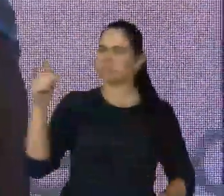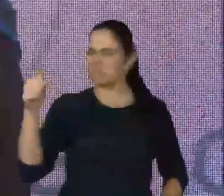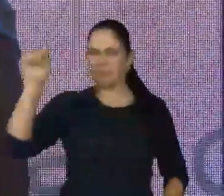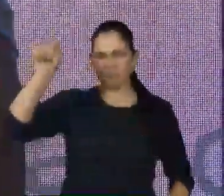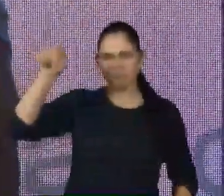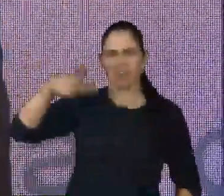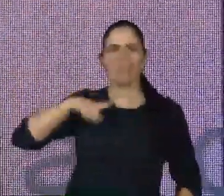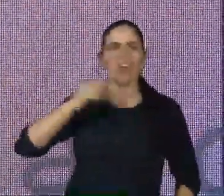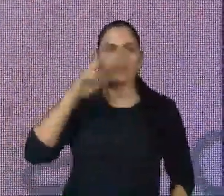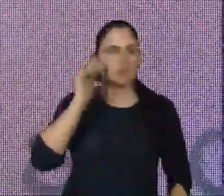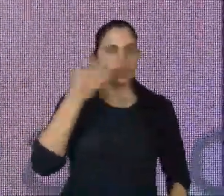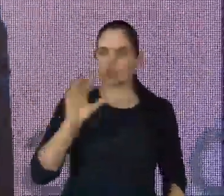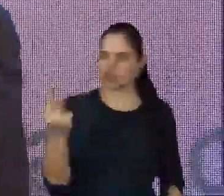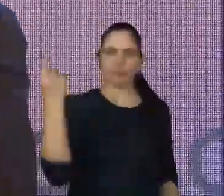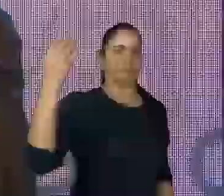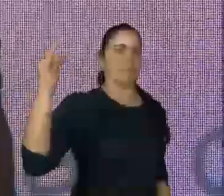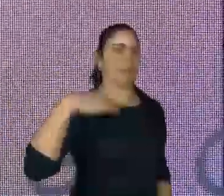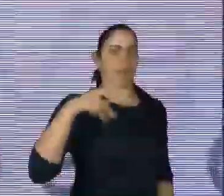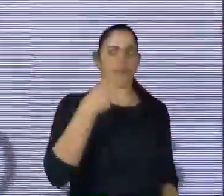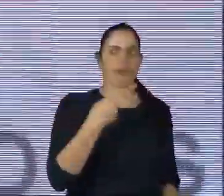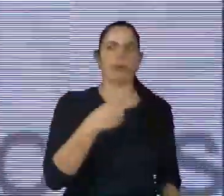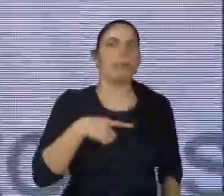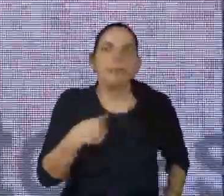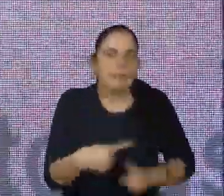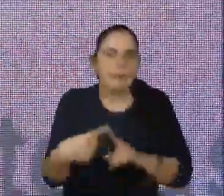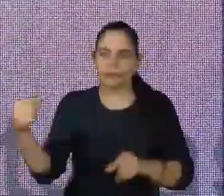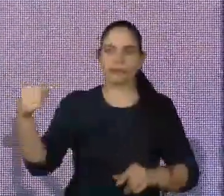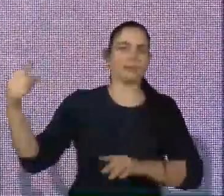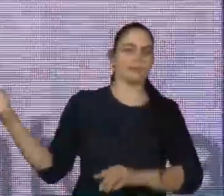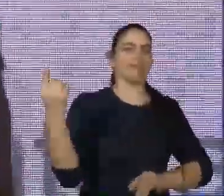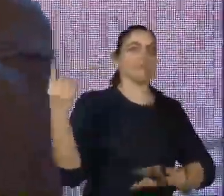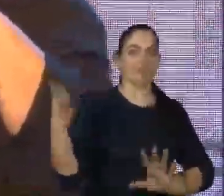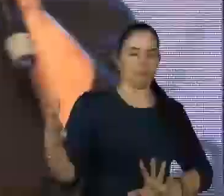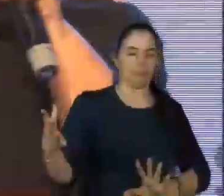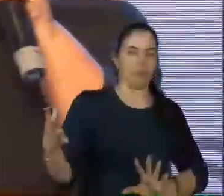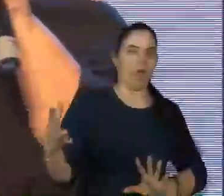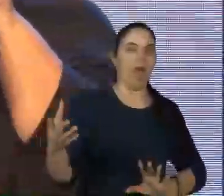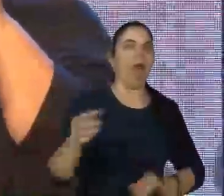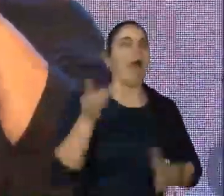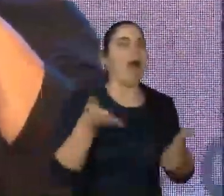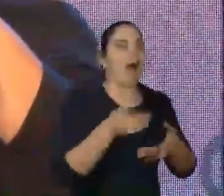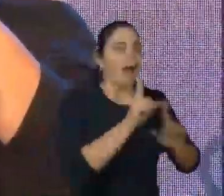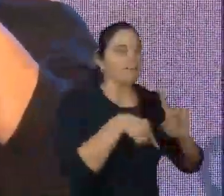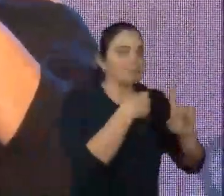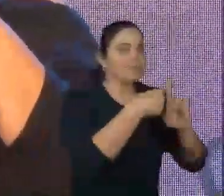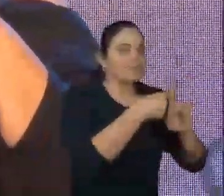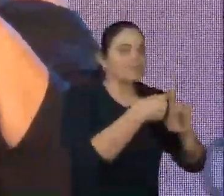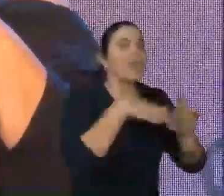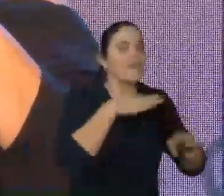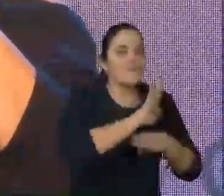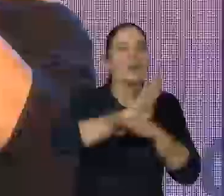negativas, elas já vêm sozinhas, a gente não precisa nem procurar, tá? Já vem sozinho. As referências positivas, eu vou